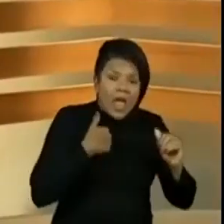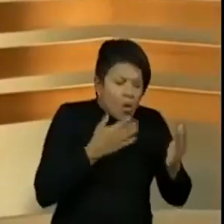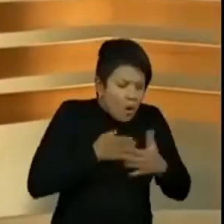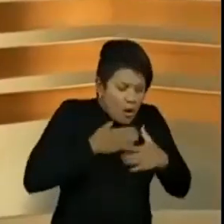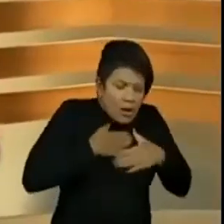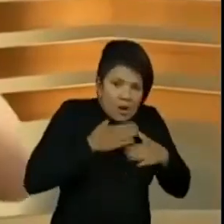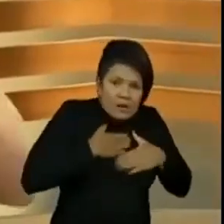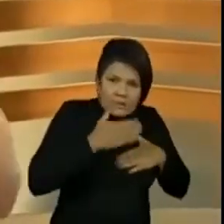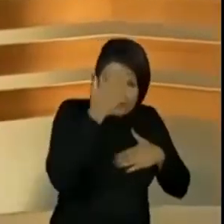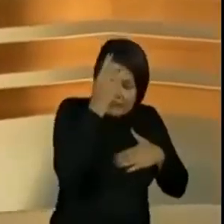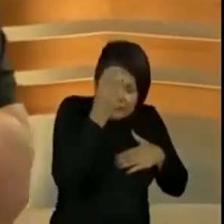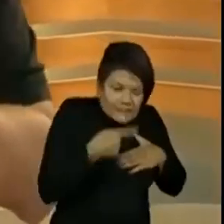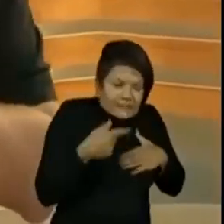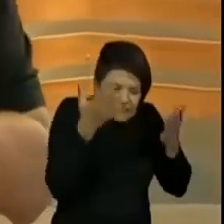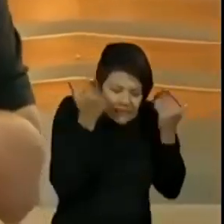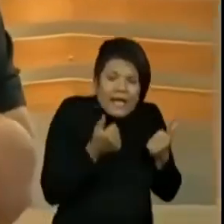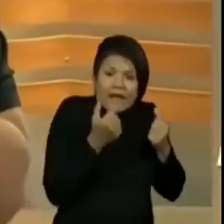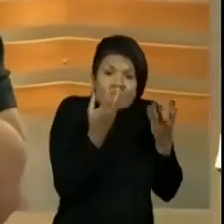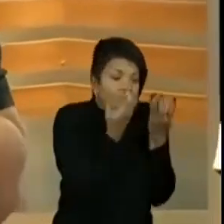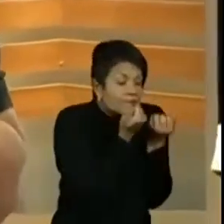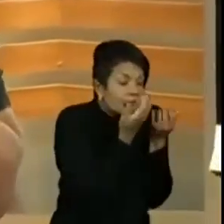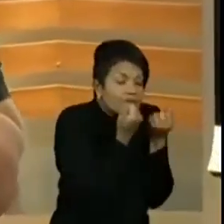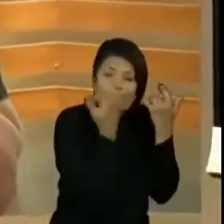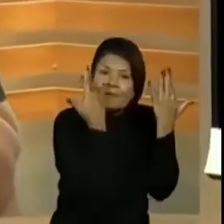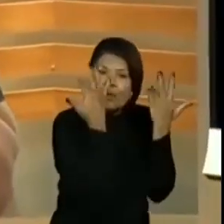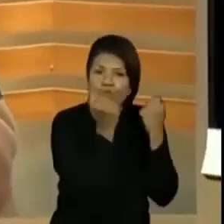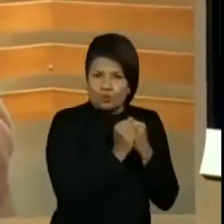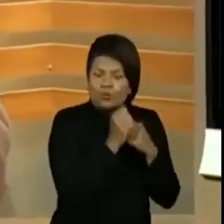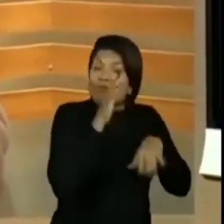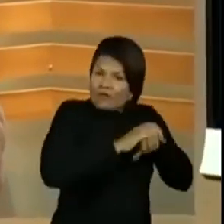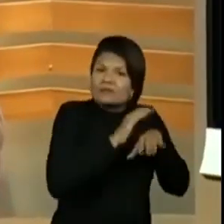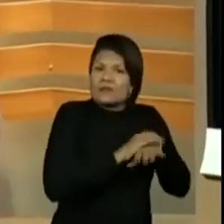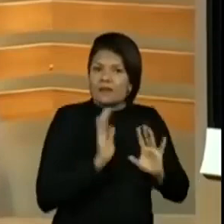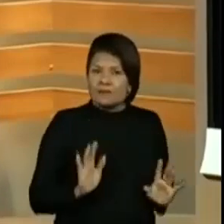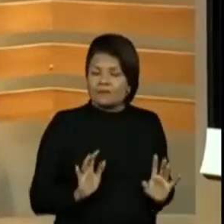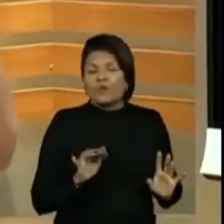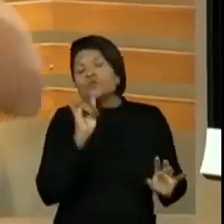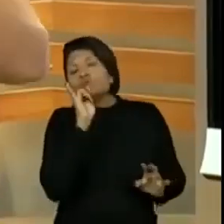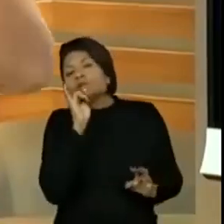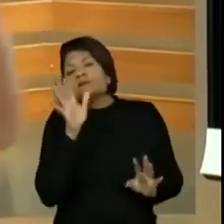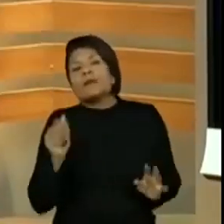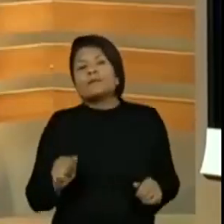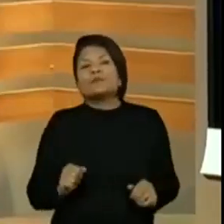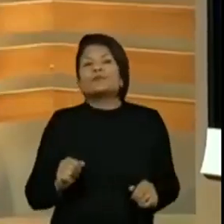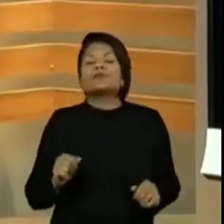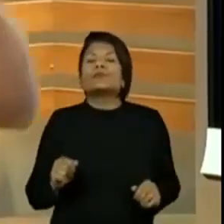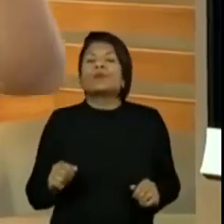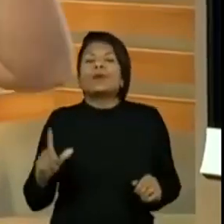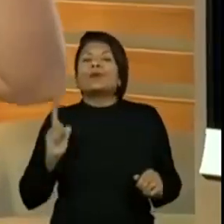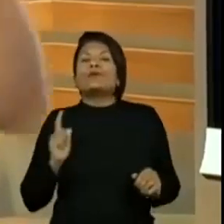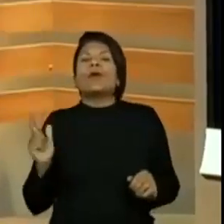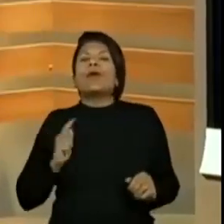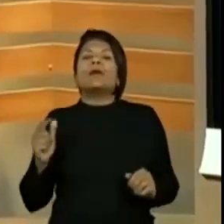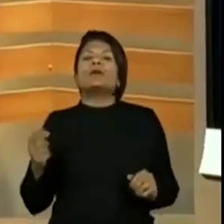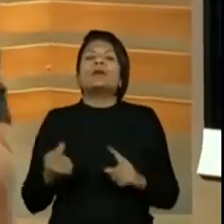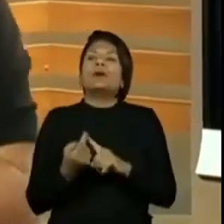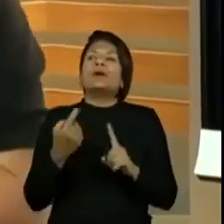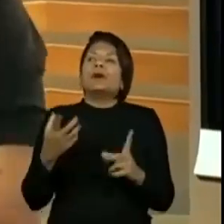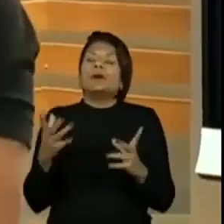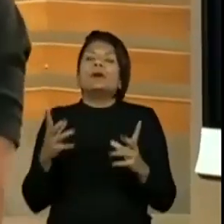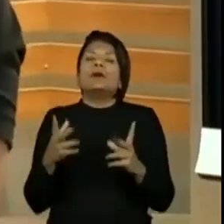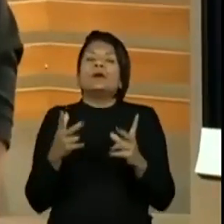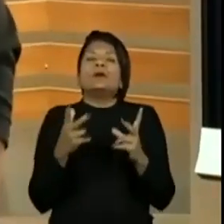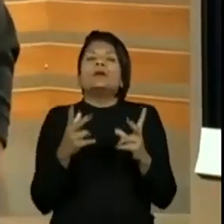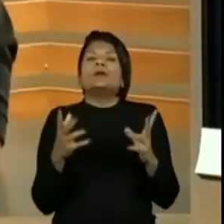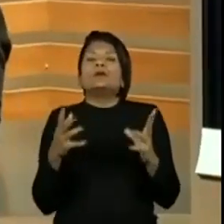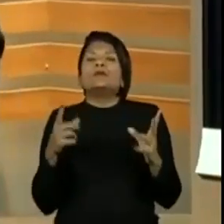tranquilo. Sabe o que seria isso? O artesão. Vamos imaginar que é um artesão que costura blusas. Então lá atrás, ele que tinha